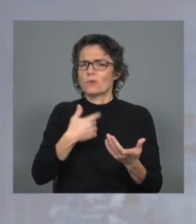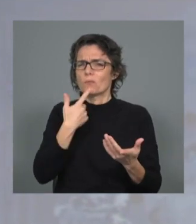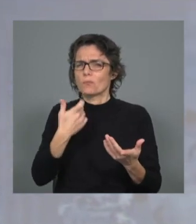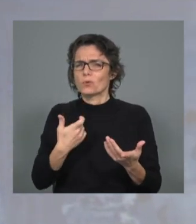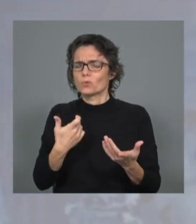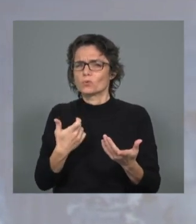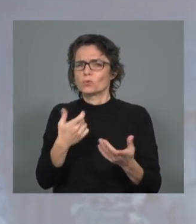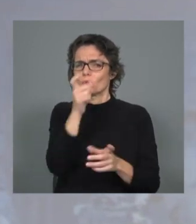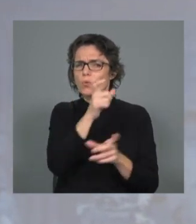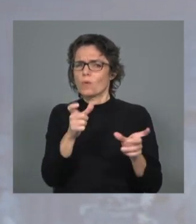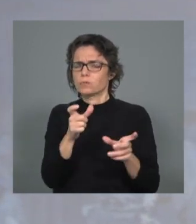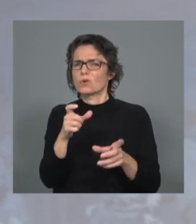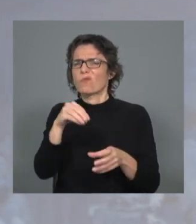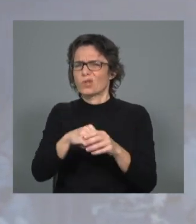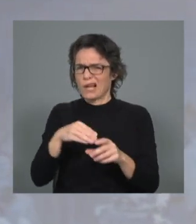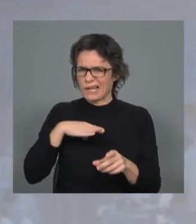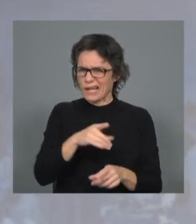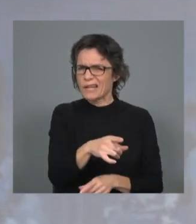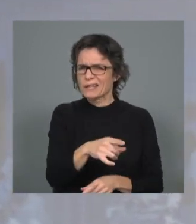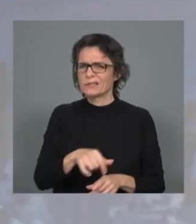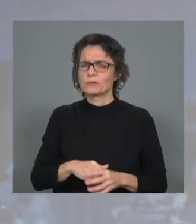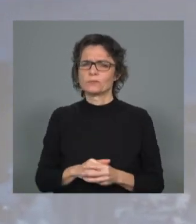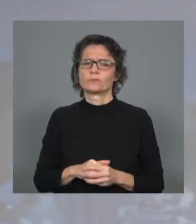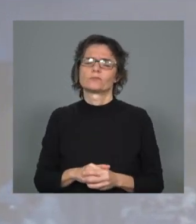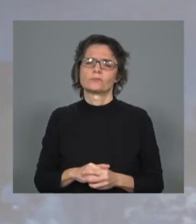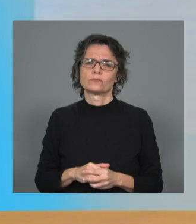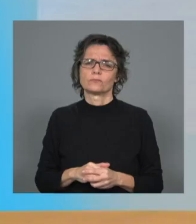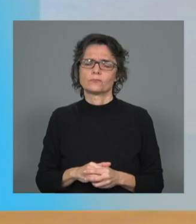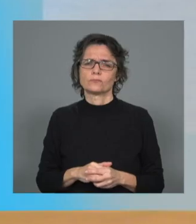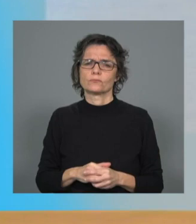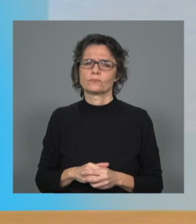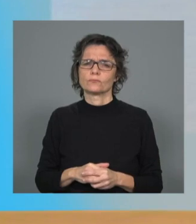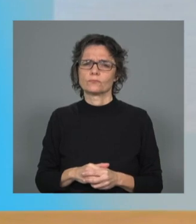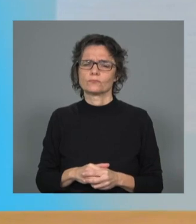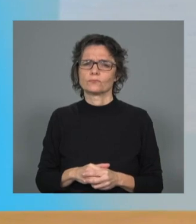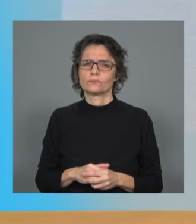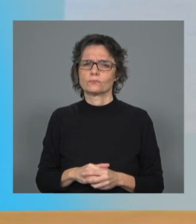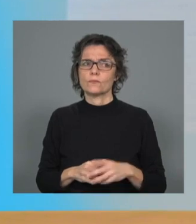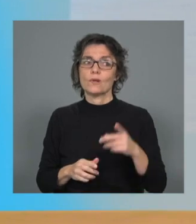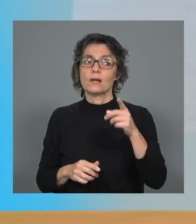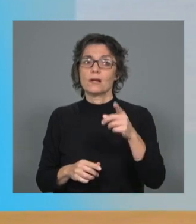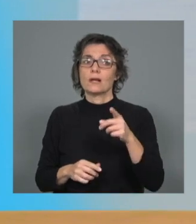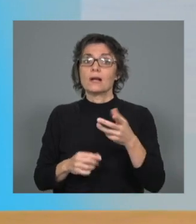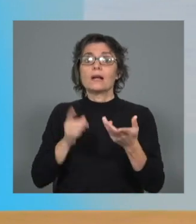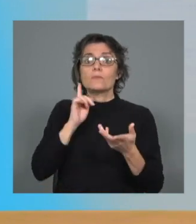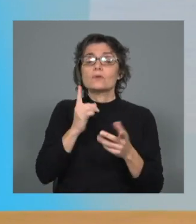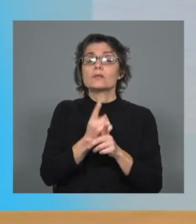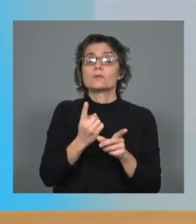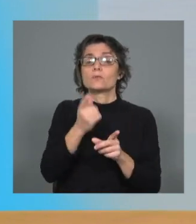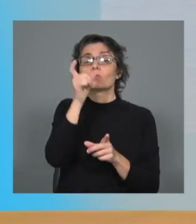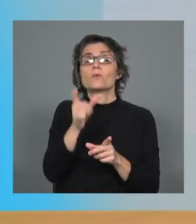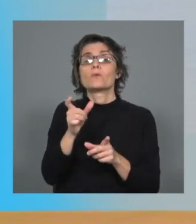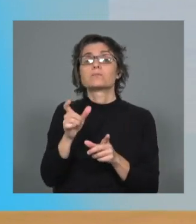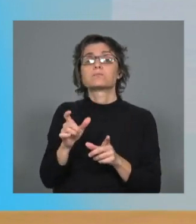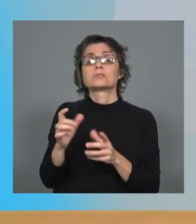migrante nestas ocasiões de eleições? Aqui o importante é que a pessoa imigrante